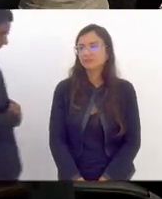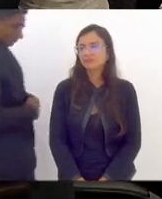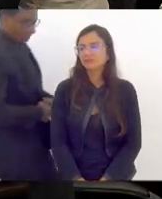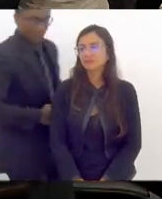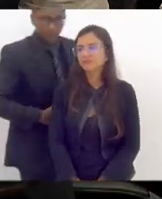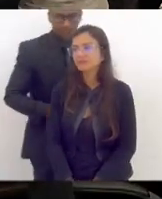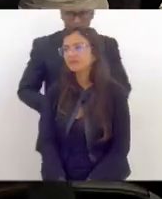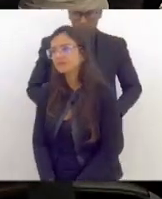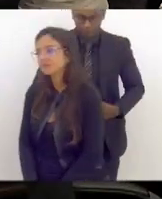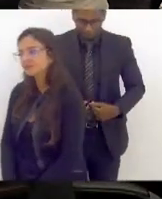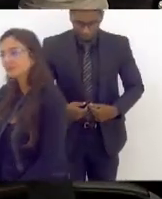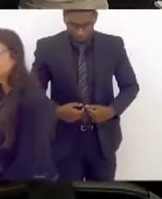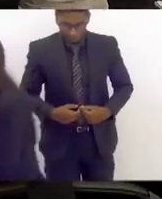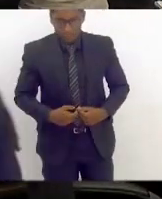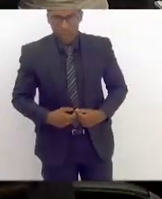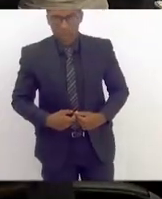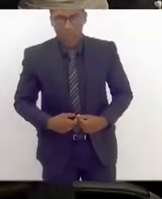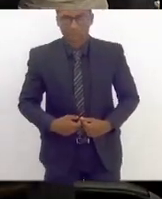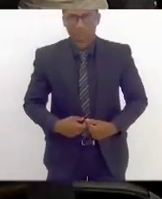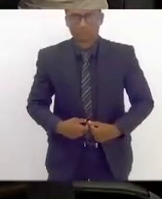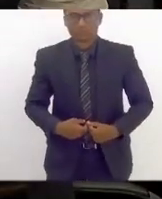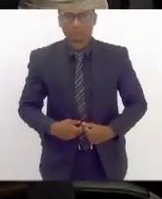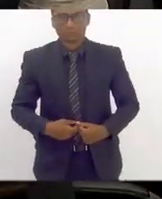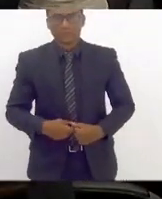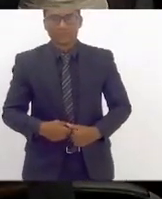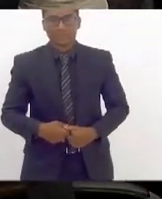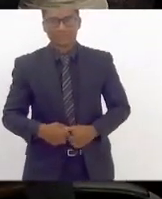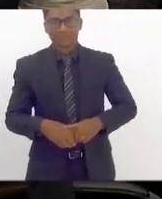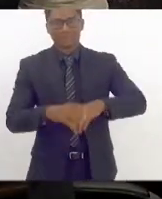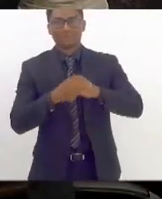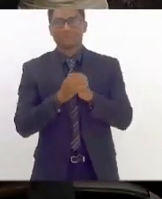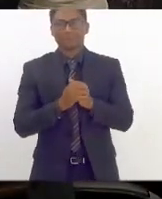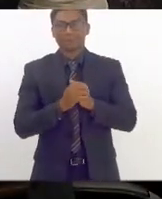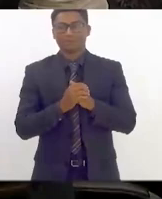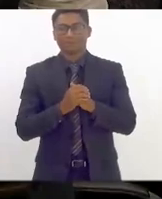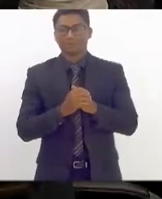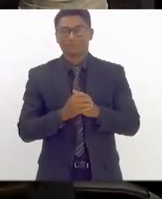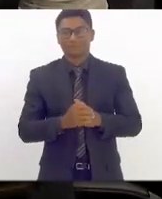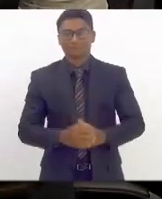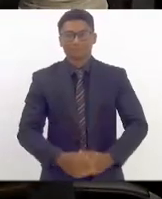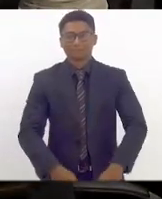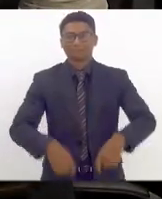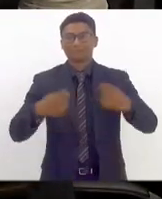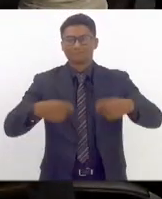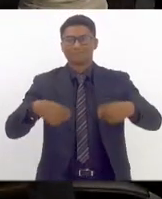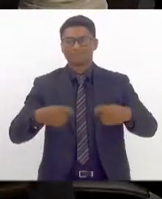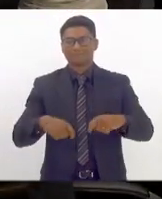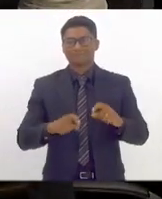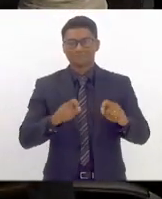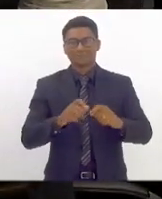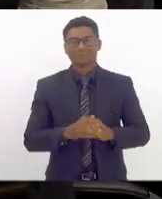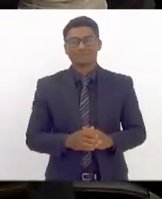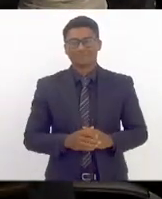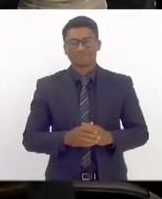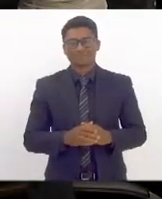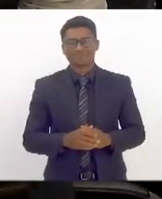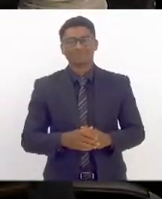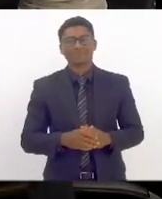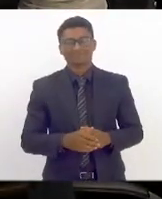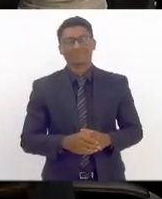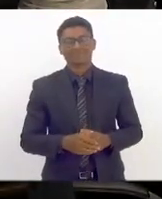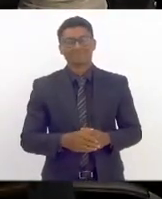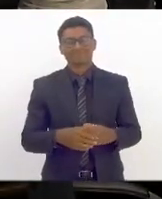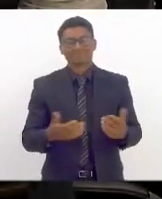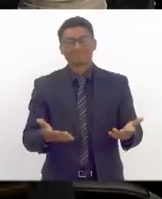gostei né meditativo esse nome eu tô precisando de uma guaxinim não vem para cá receber seu prêmio também